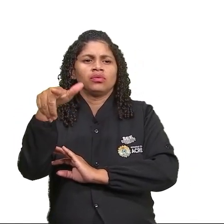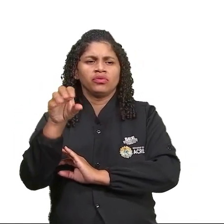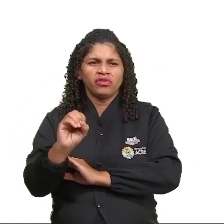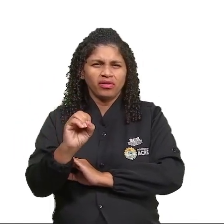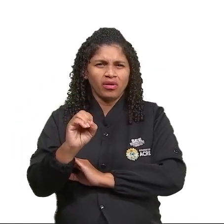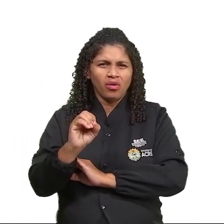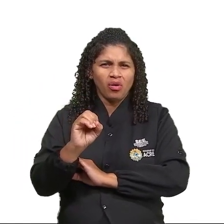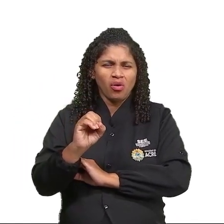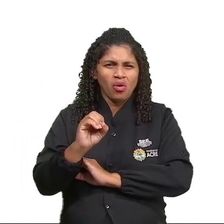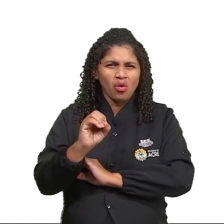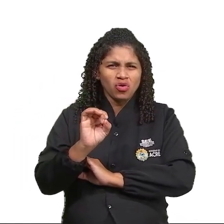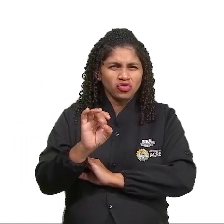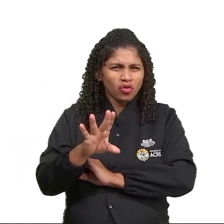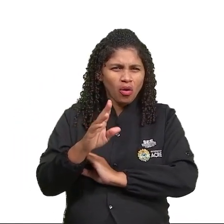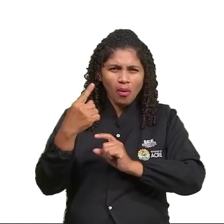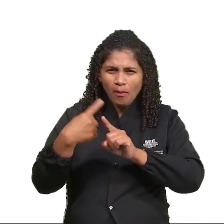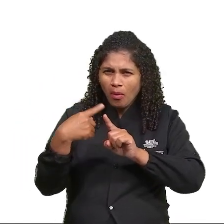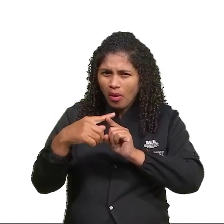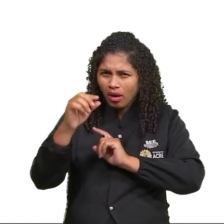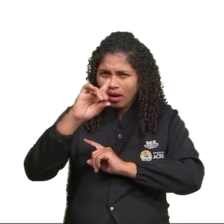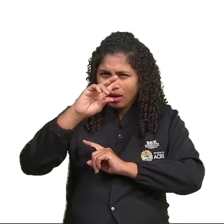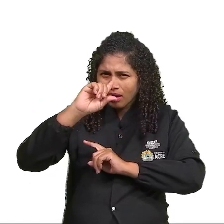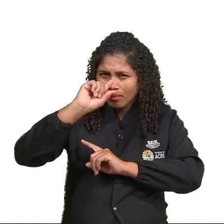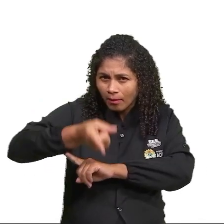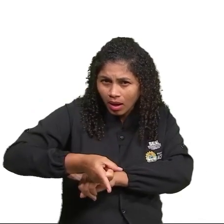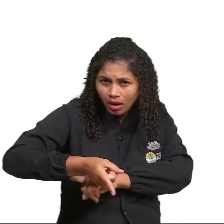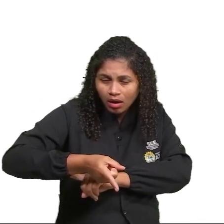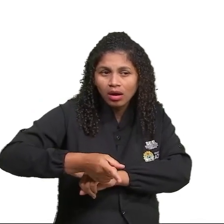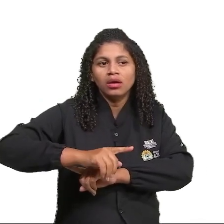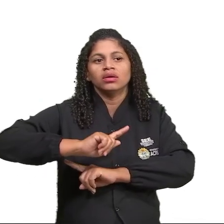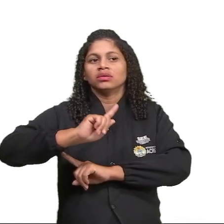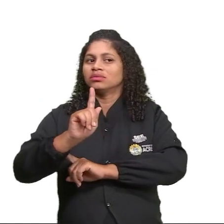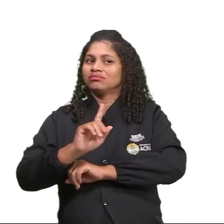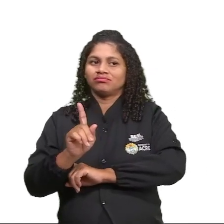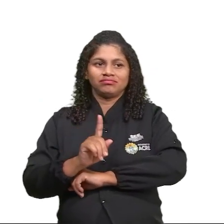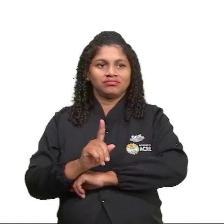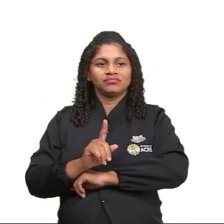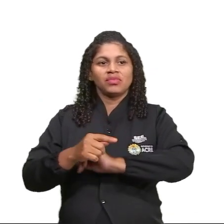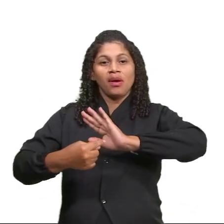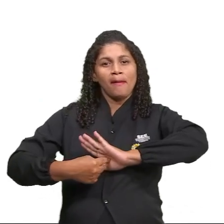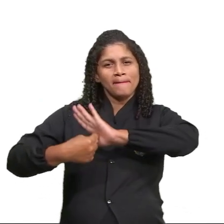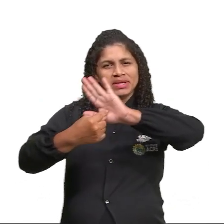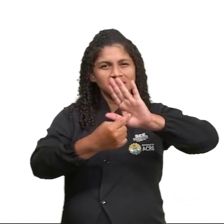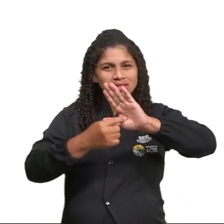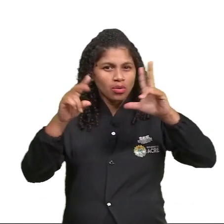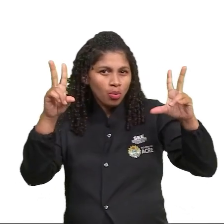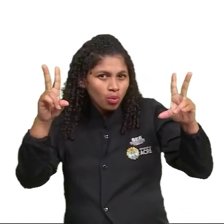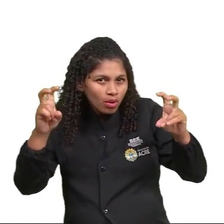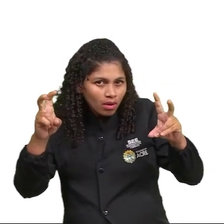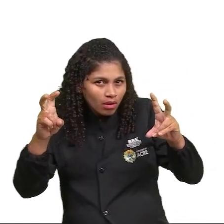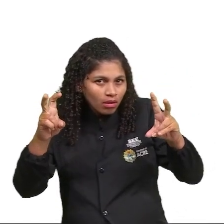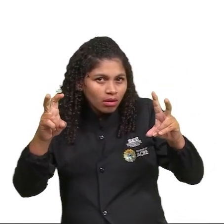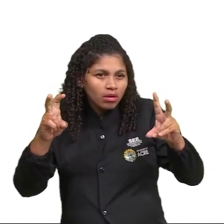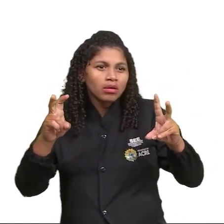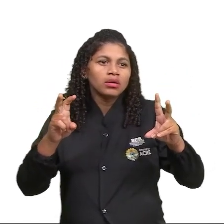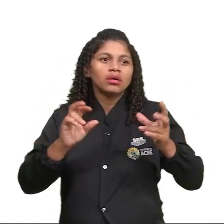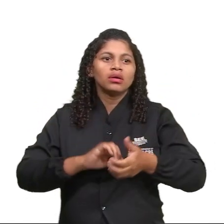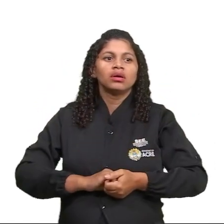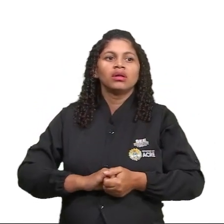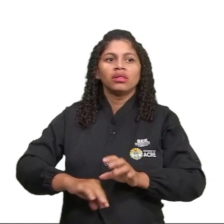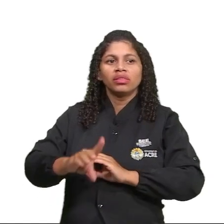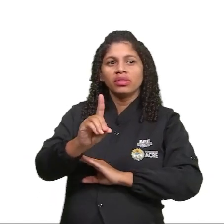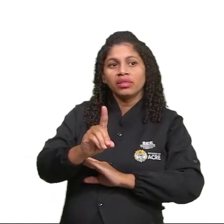manda? A apresentação do título. Será que ele é um texto publicitário só porque tem título? Disposição